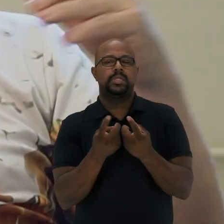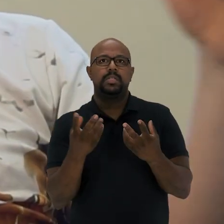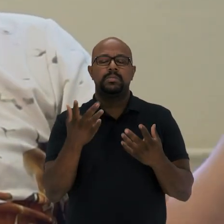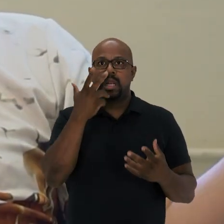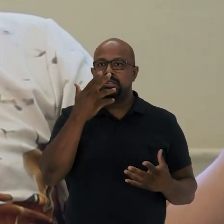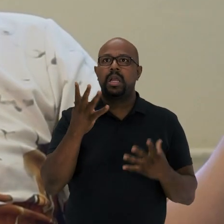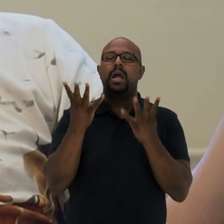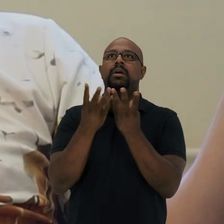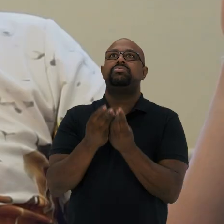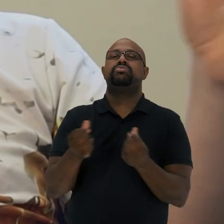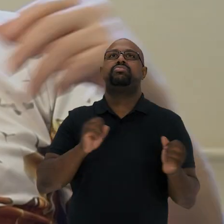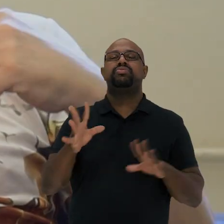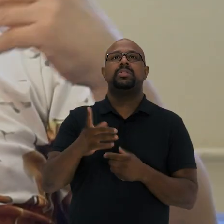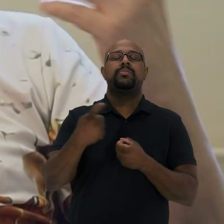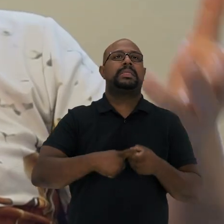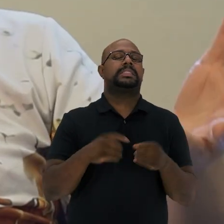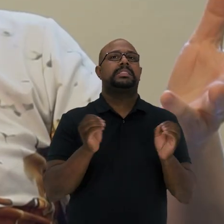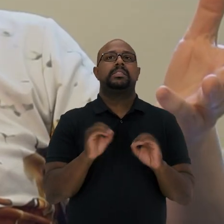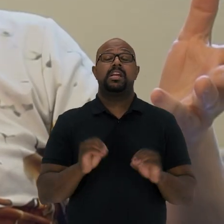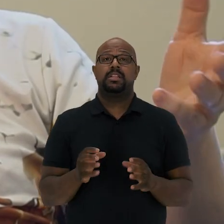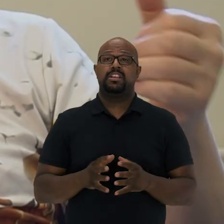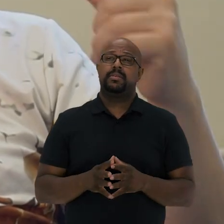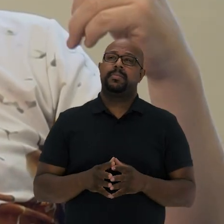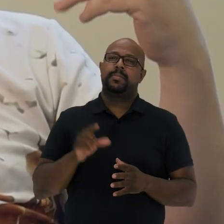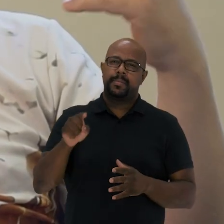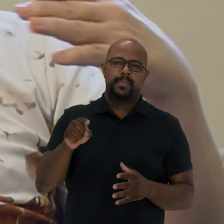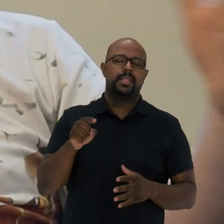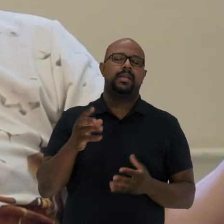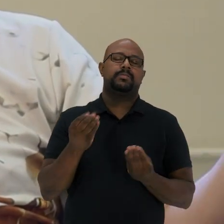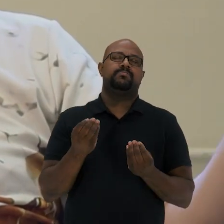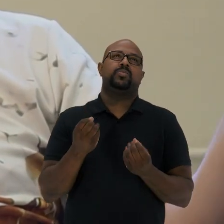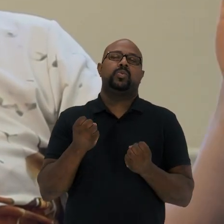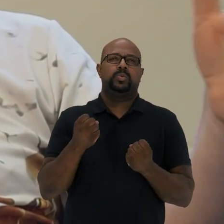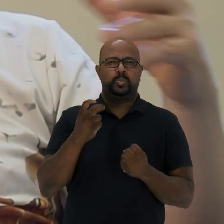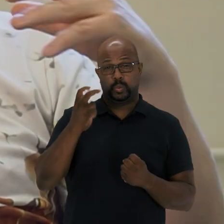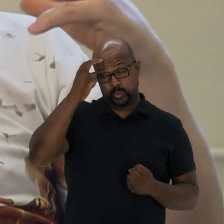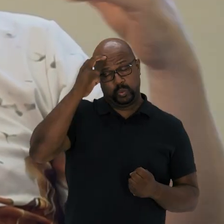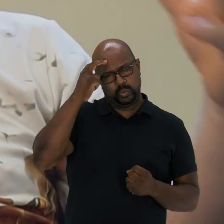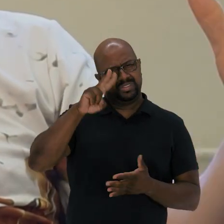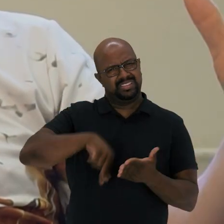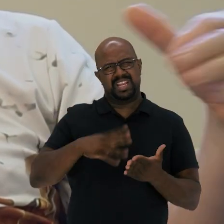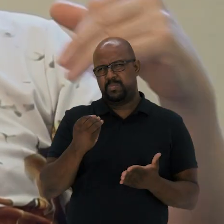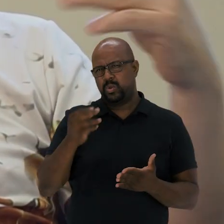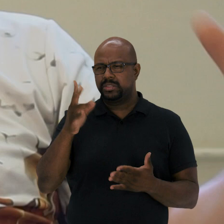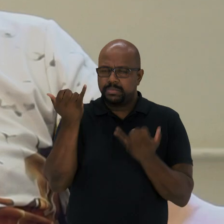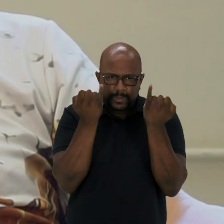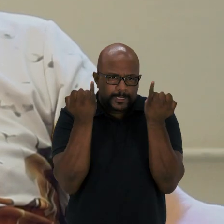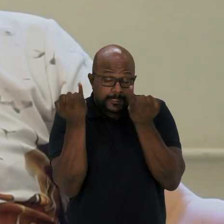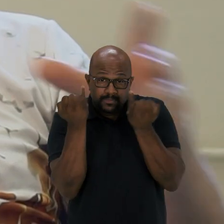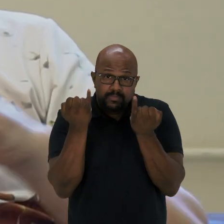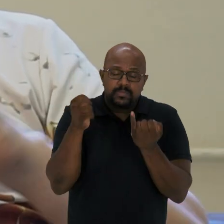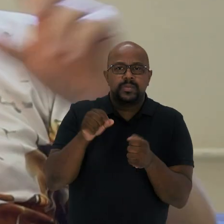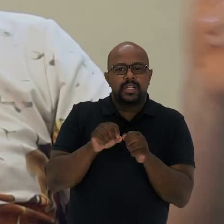riqueza sair de dentro do município, não retornava absolutamente nada. Ele era extremamente culto, lia muito, estava sempre se